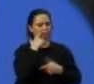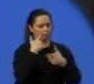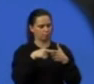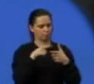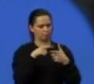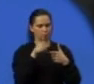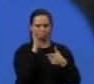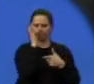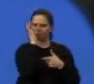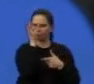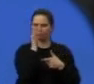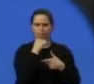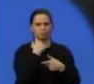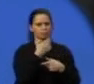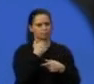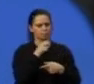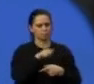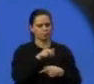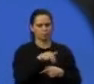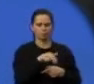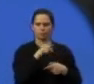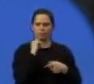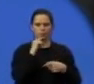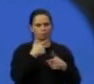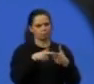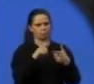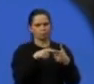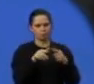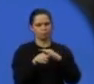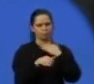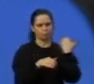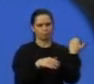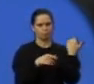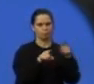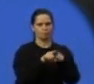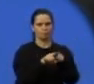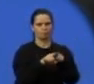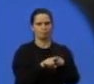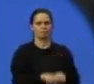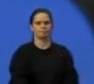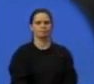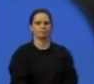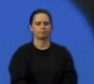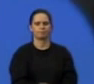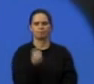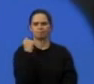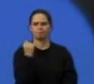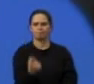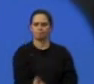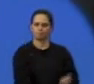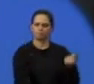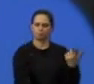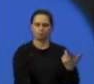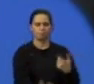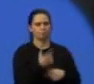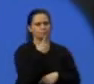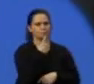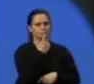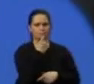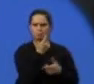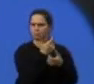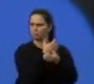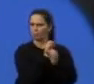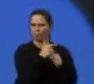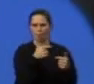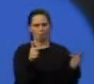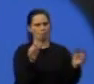sequelas ou incapacidade e até mesmo a morte. Algumas vezes nem há sangramento, prezado